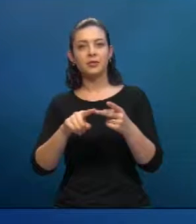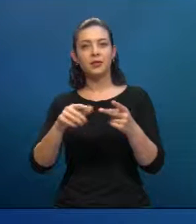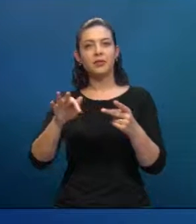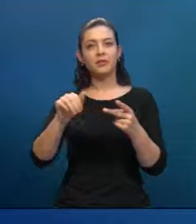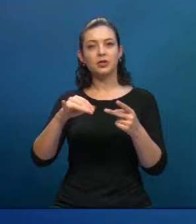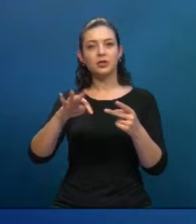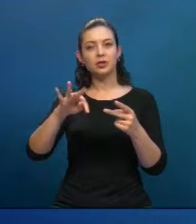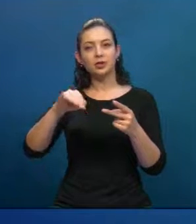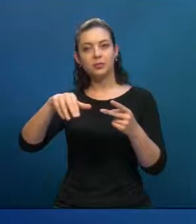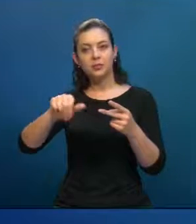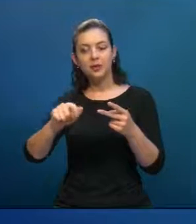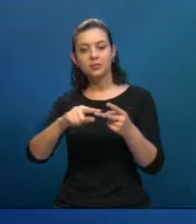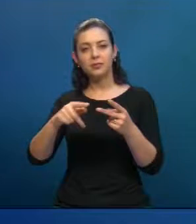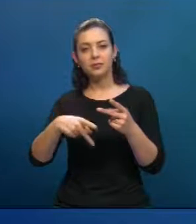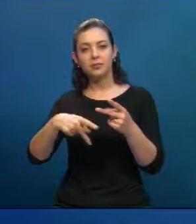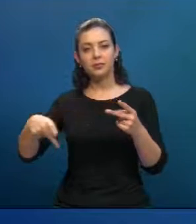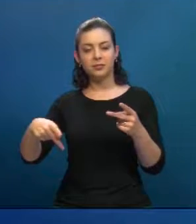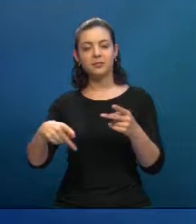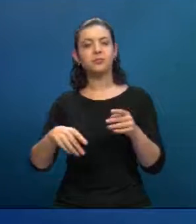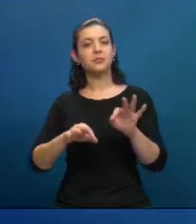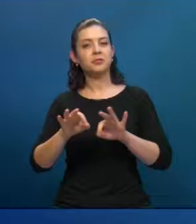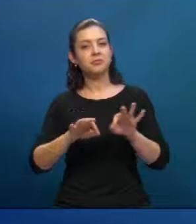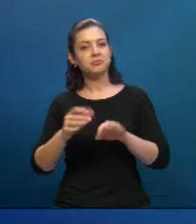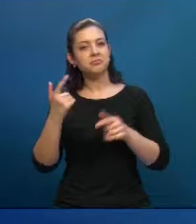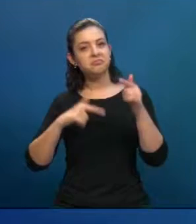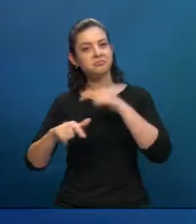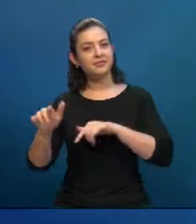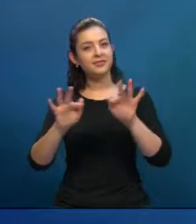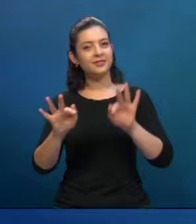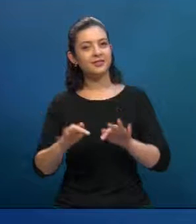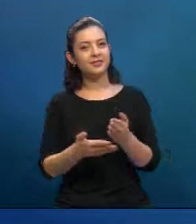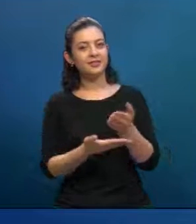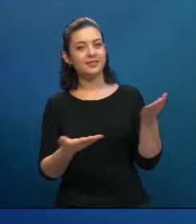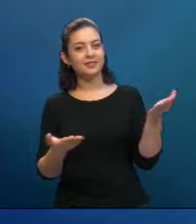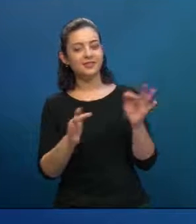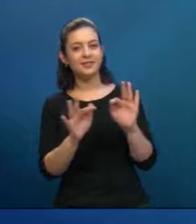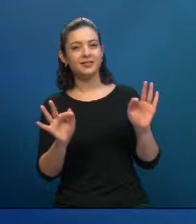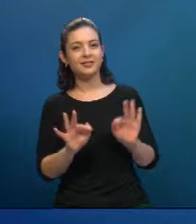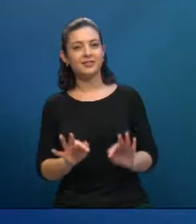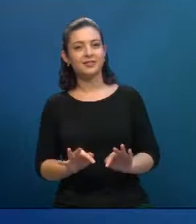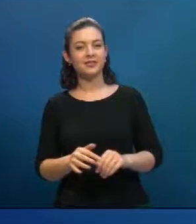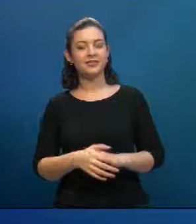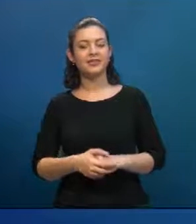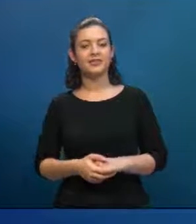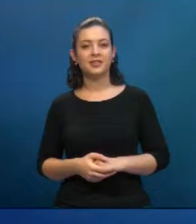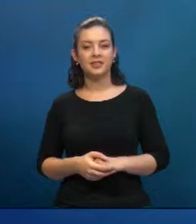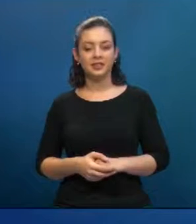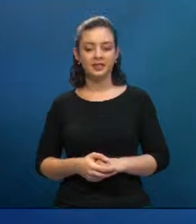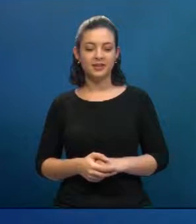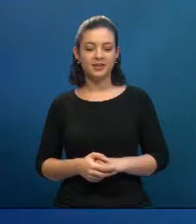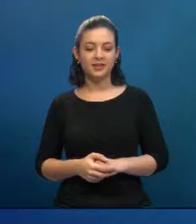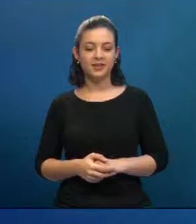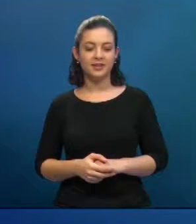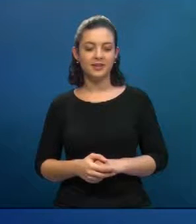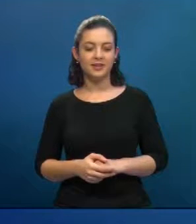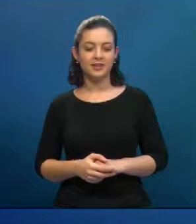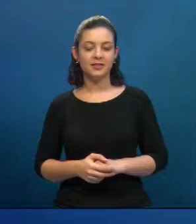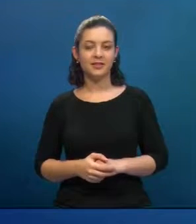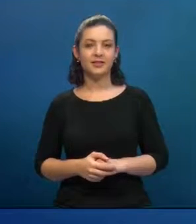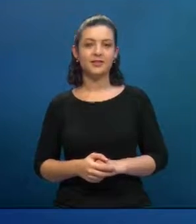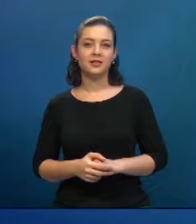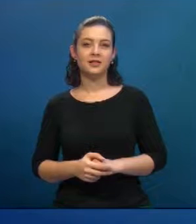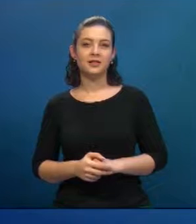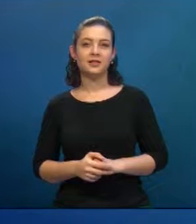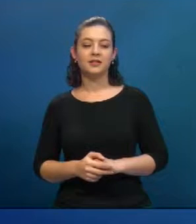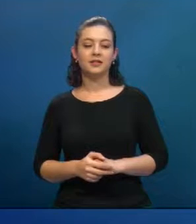presidente efe conseguir fazer a felicidade de mais uma família aqui no nosso município de jacareí